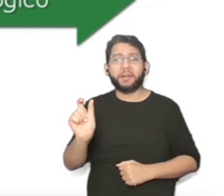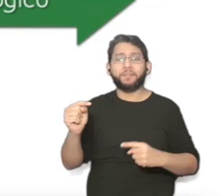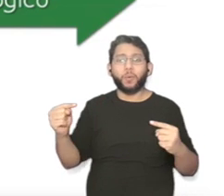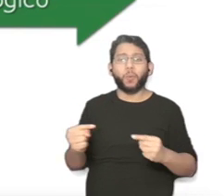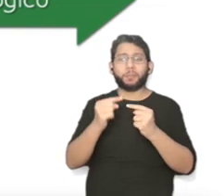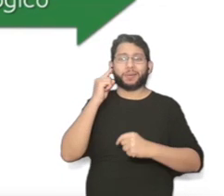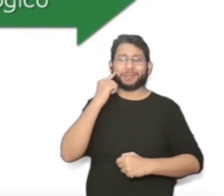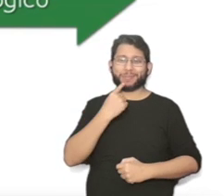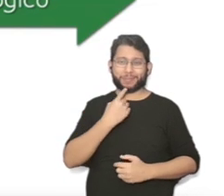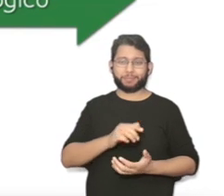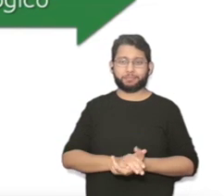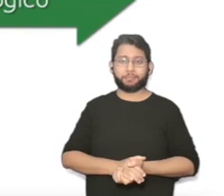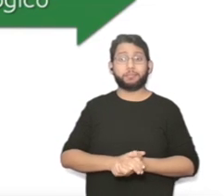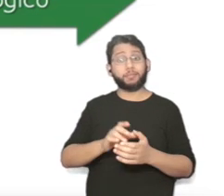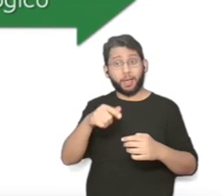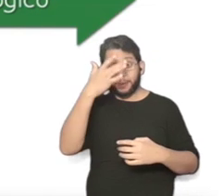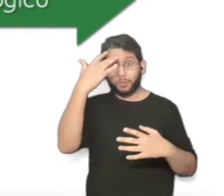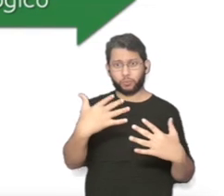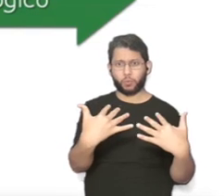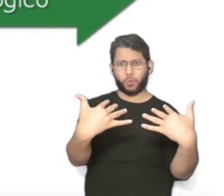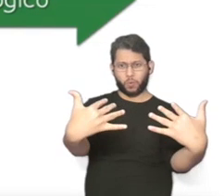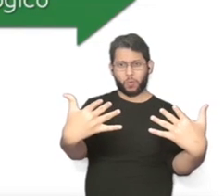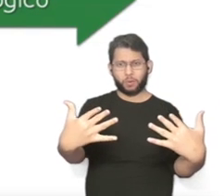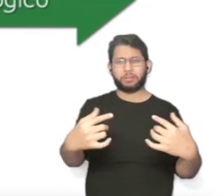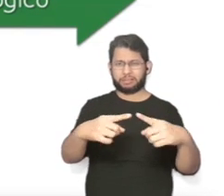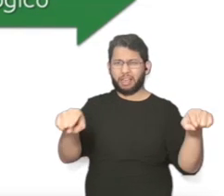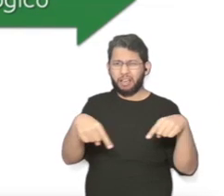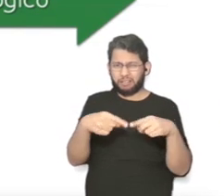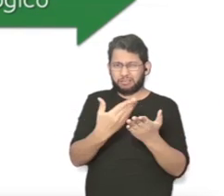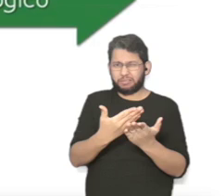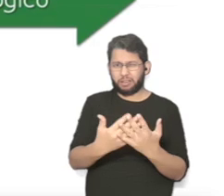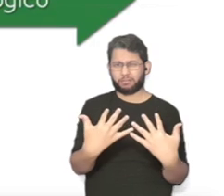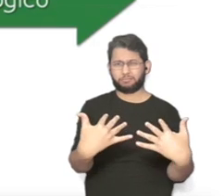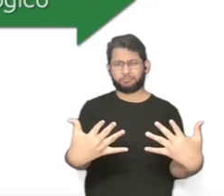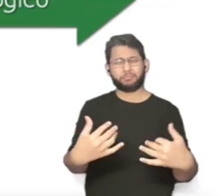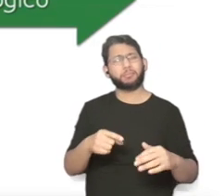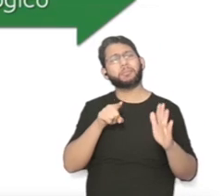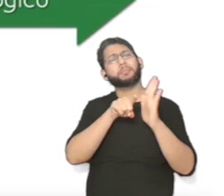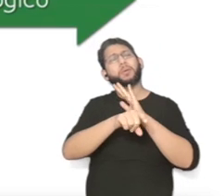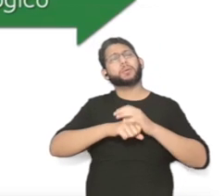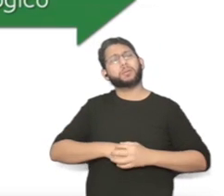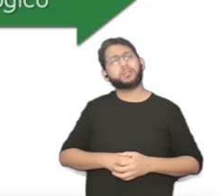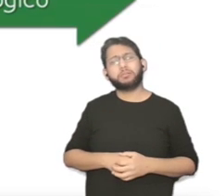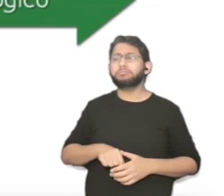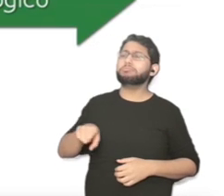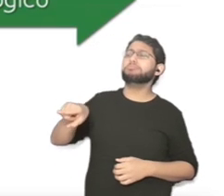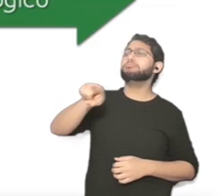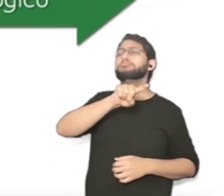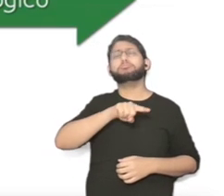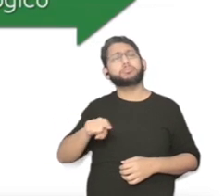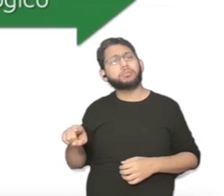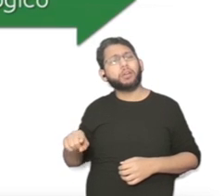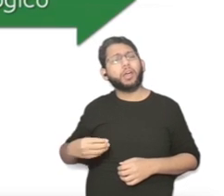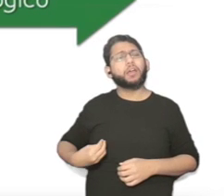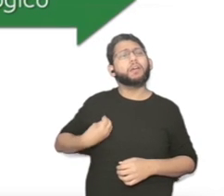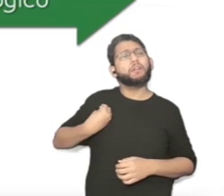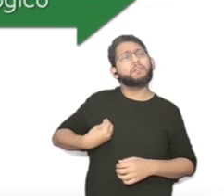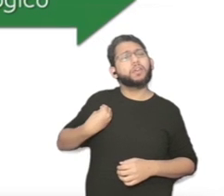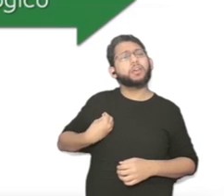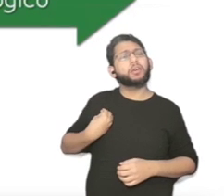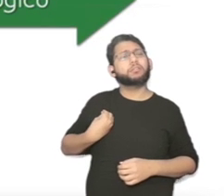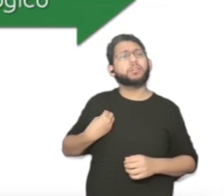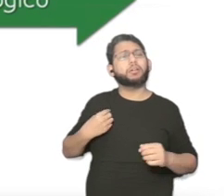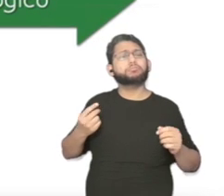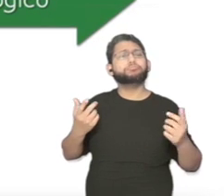que envolvem a surdez e pergunta para as pessoas na sala de aula, né, como é que seria viver uma